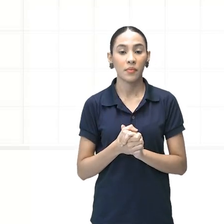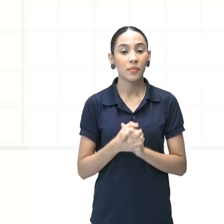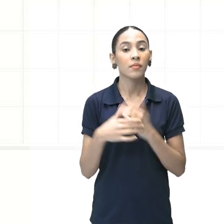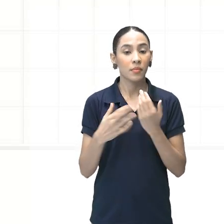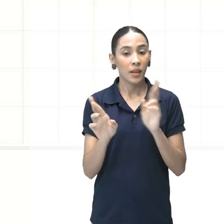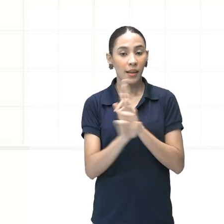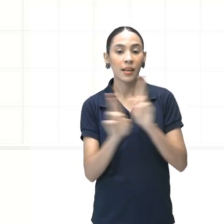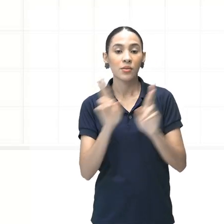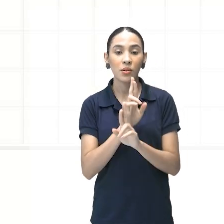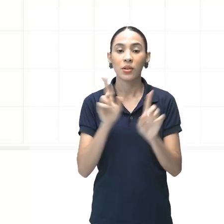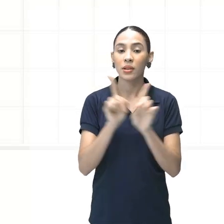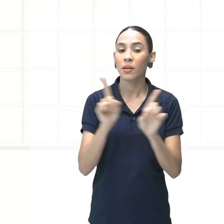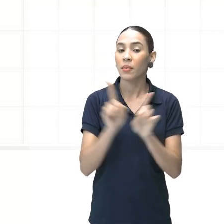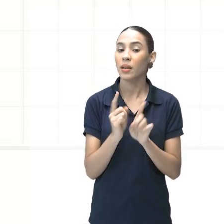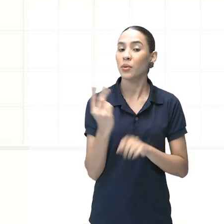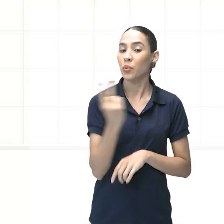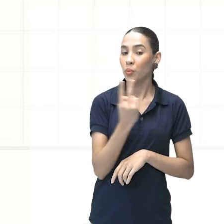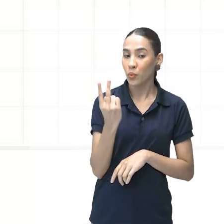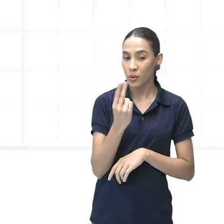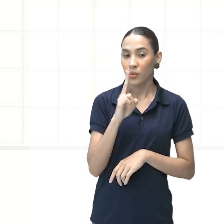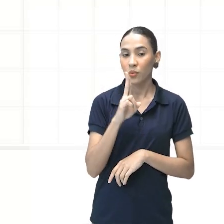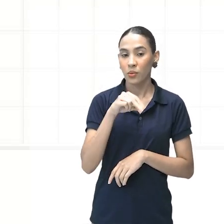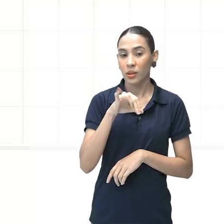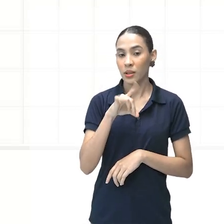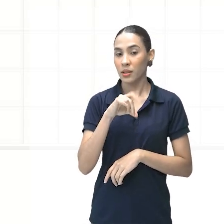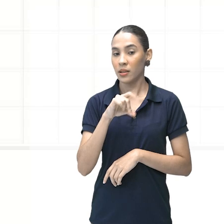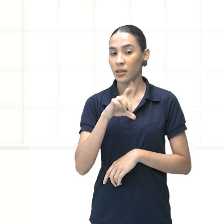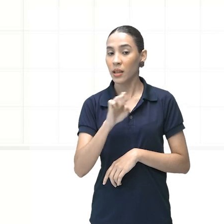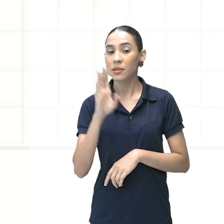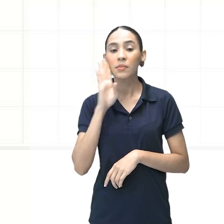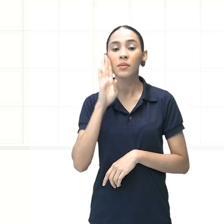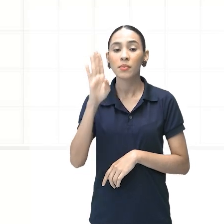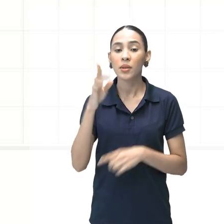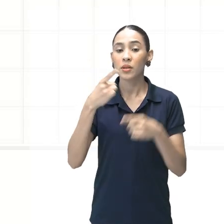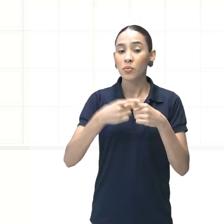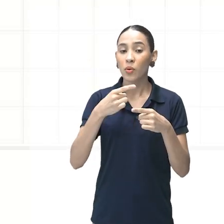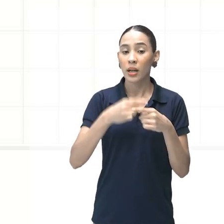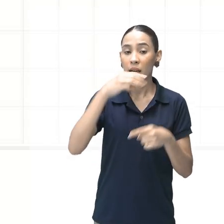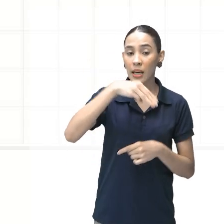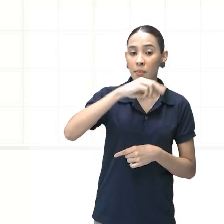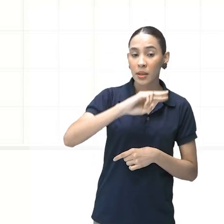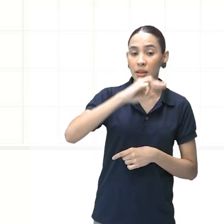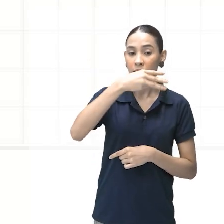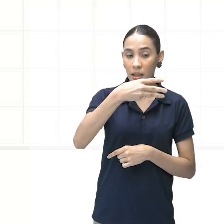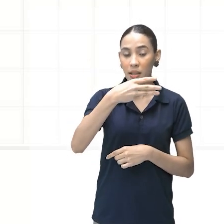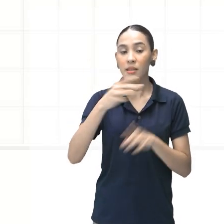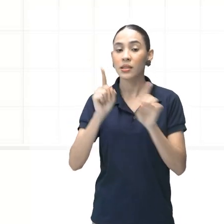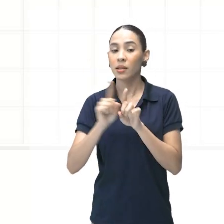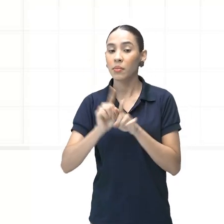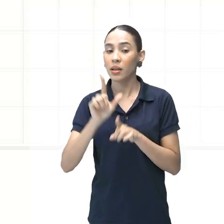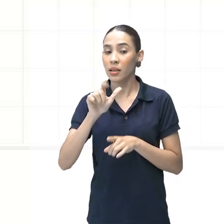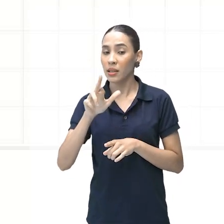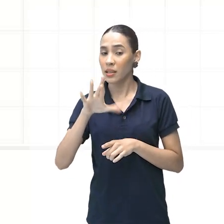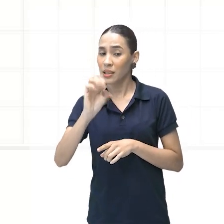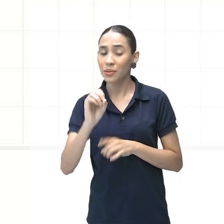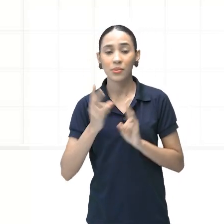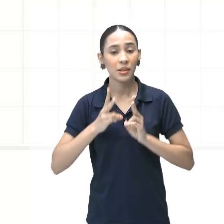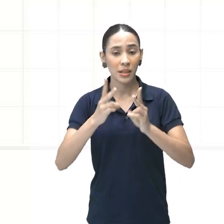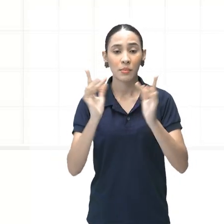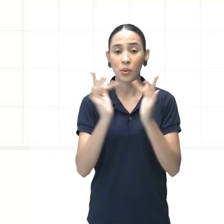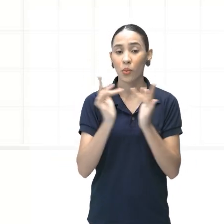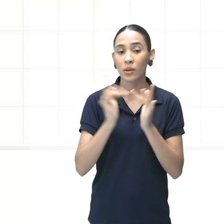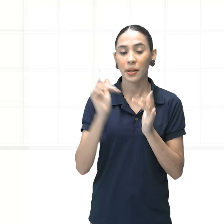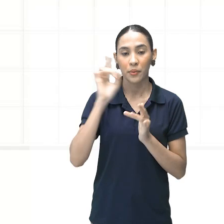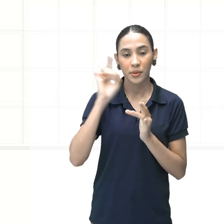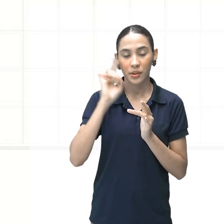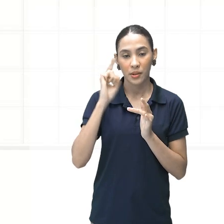que relacionem essas duas unidades, principalmente porque essas duas unidades, elas estão no nosso cotidiano. Como eu